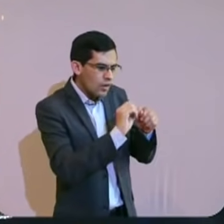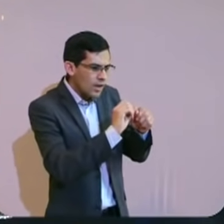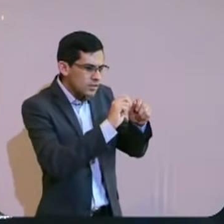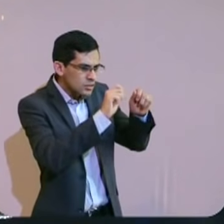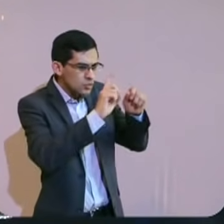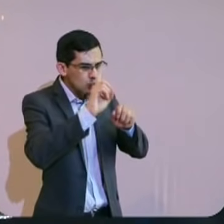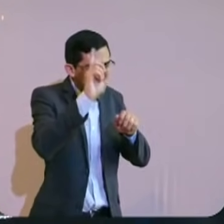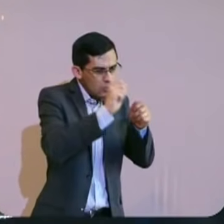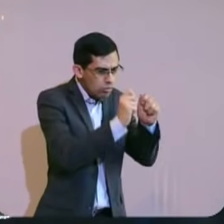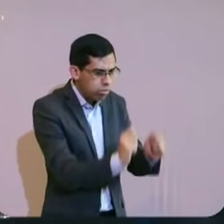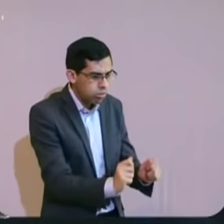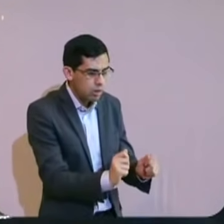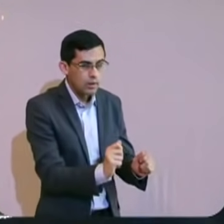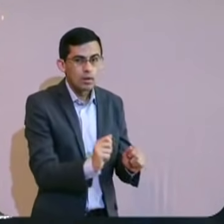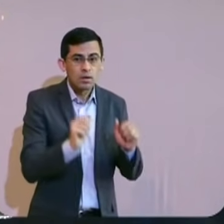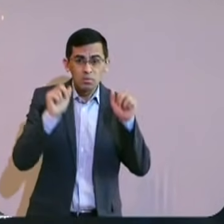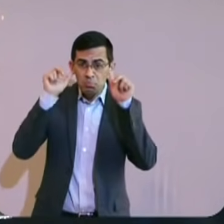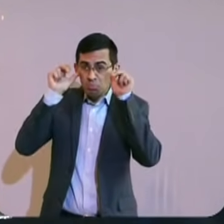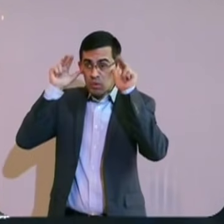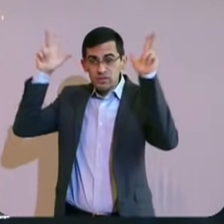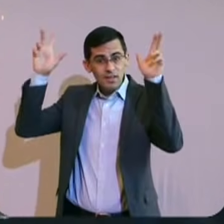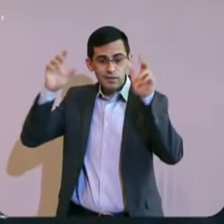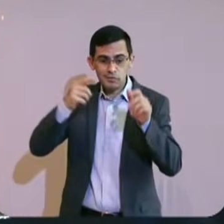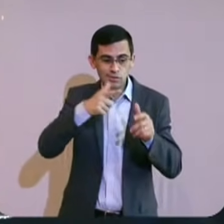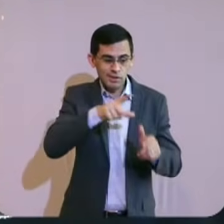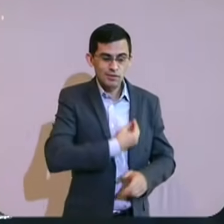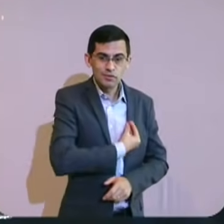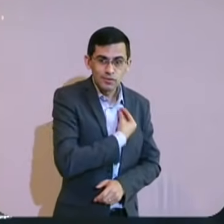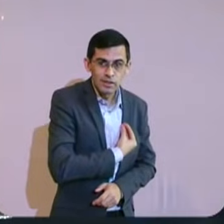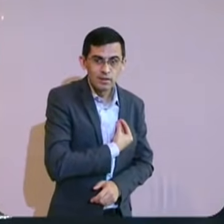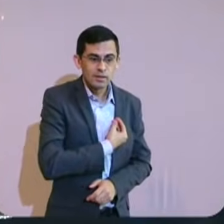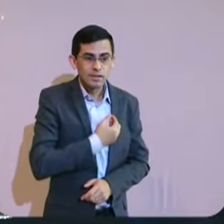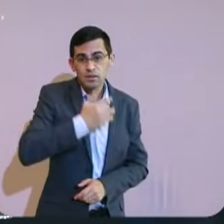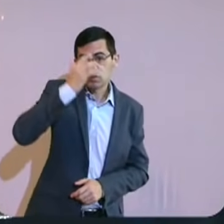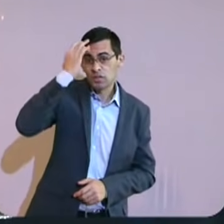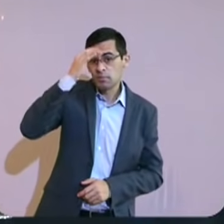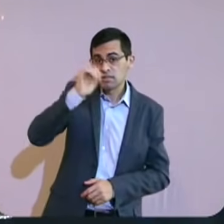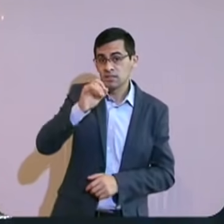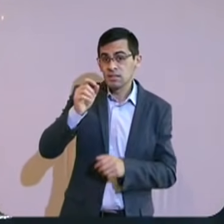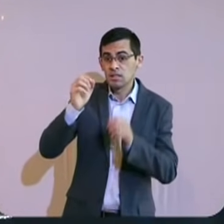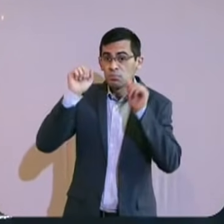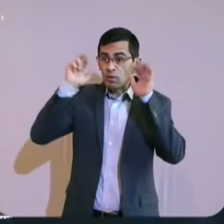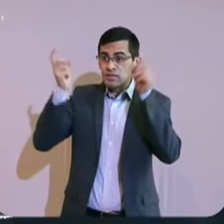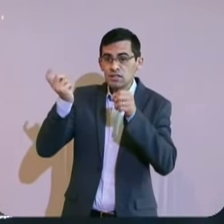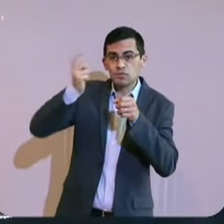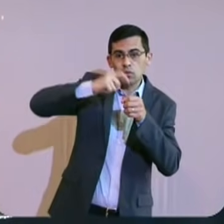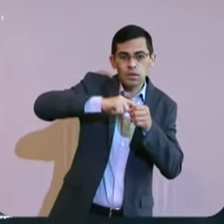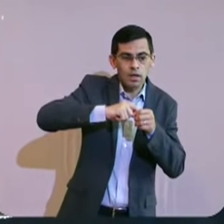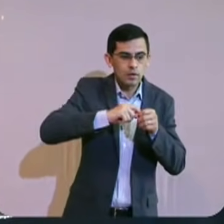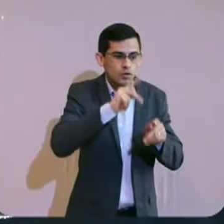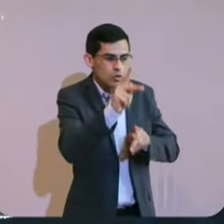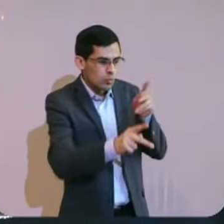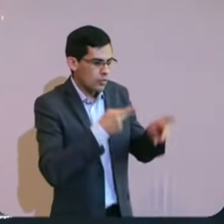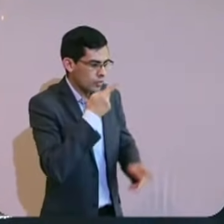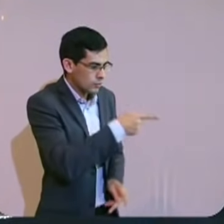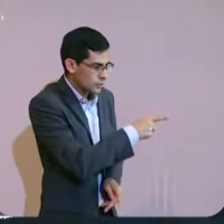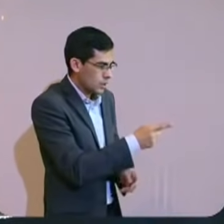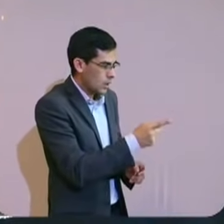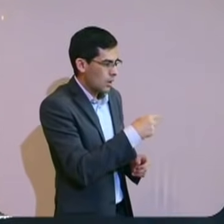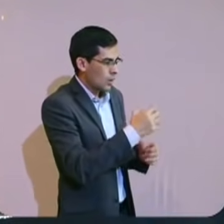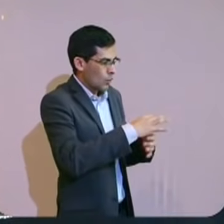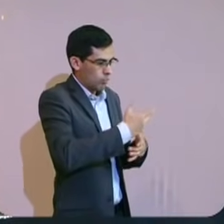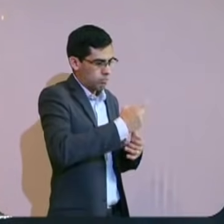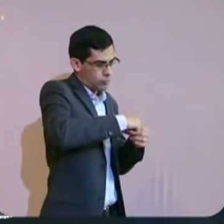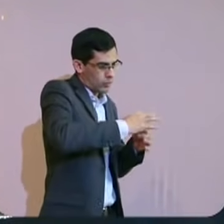Deus, e Moisés não estava lá, e ele não sabia se Moisés ia voltar, e o povo estava dizendo, olha, você vai ser o